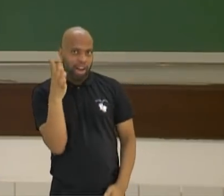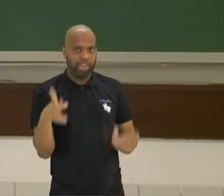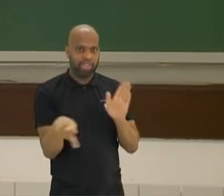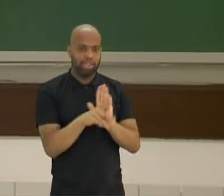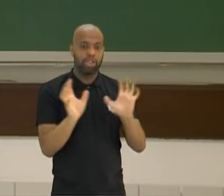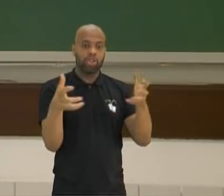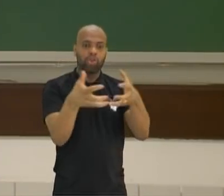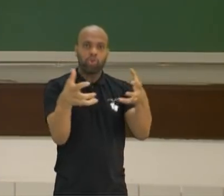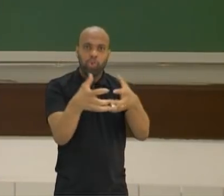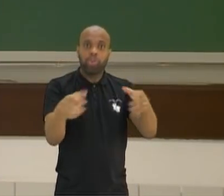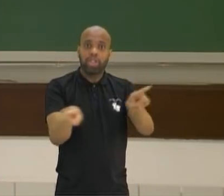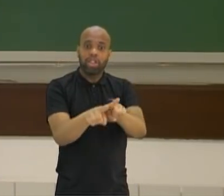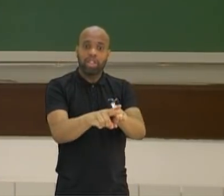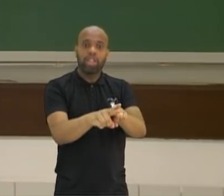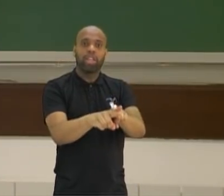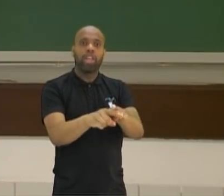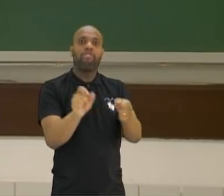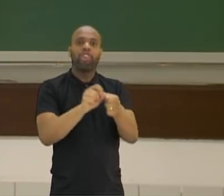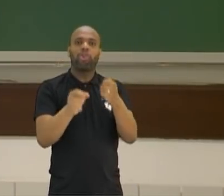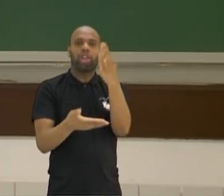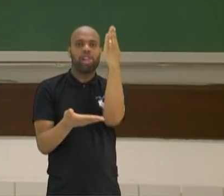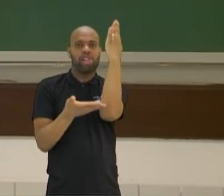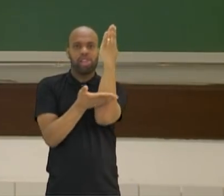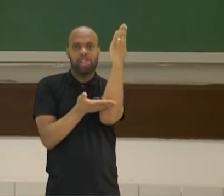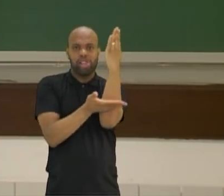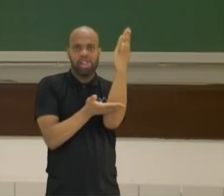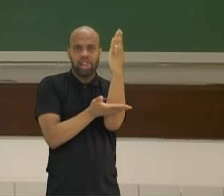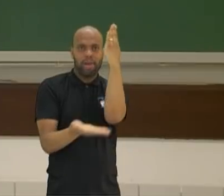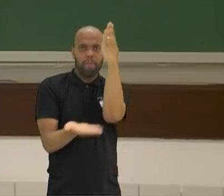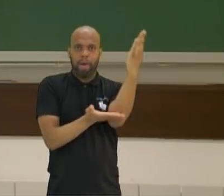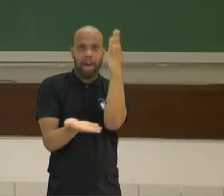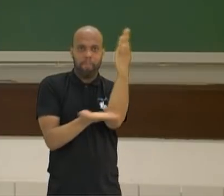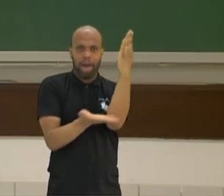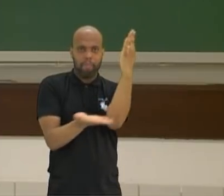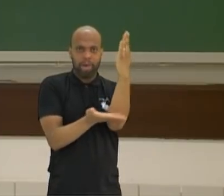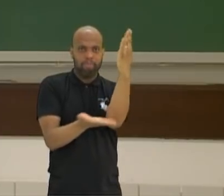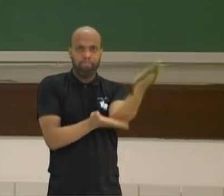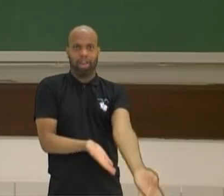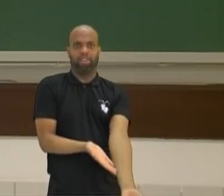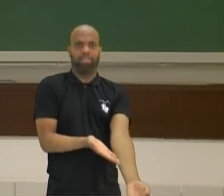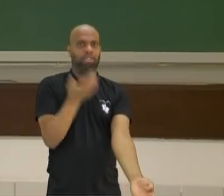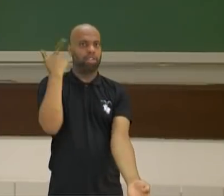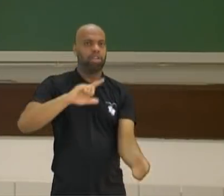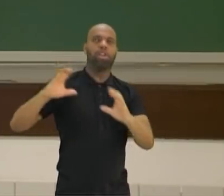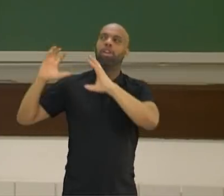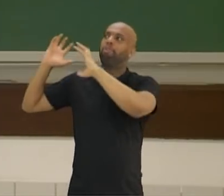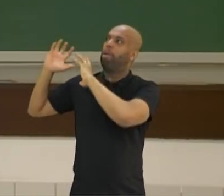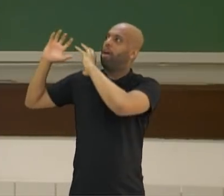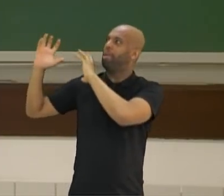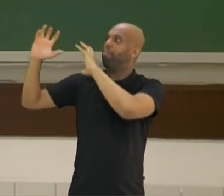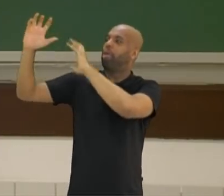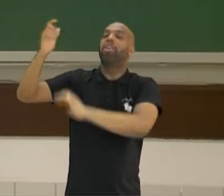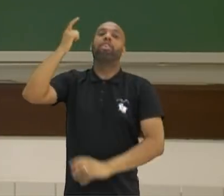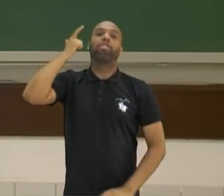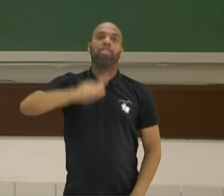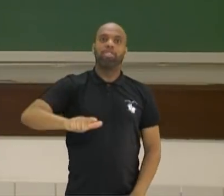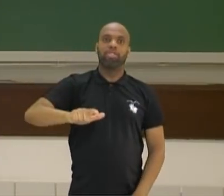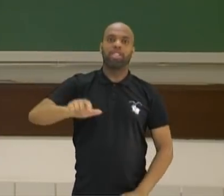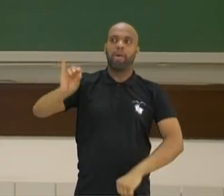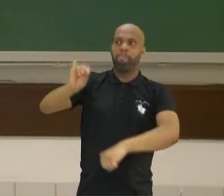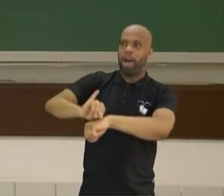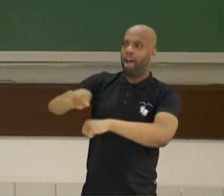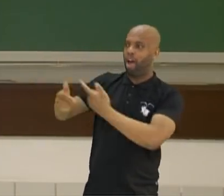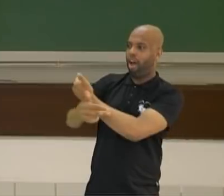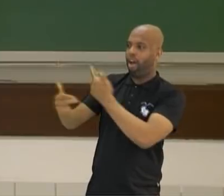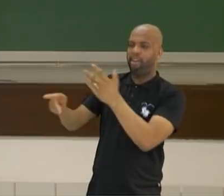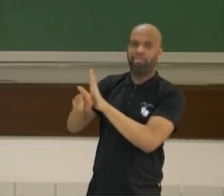o corte do pau-brasil. Deixava mais fácil e eles podiam mandar uma remessa maior e, portanto, pegar mais produtos